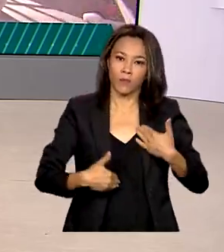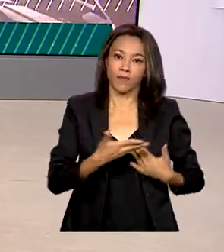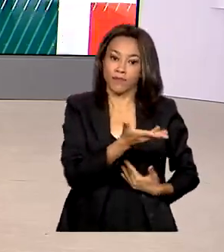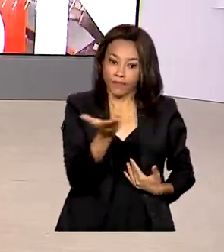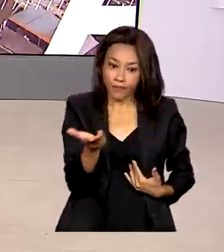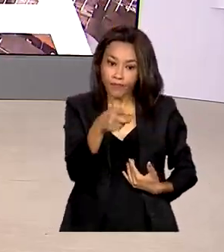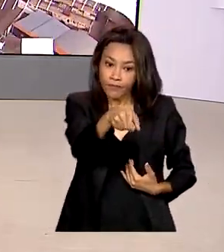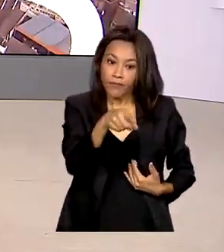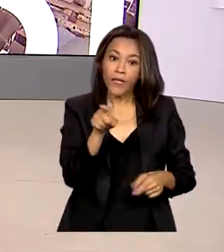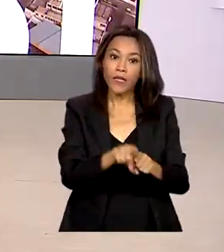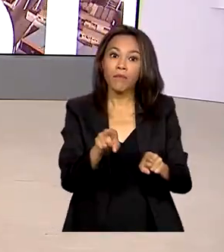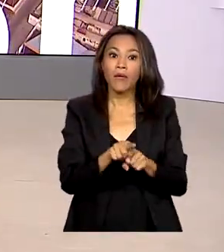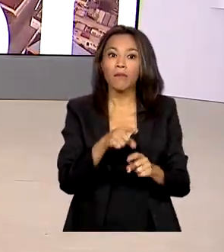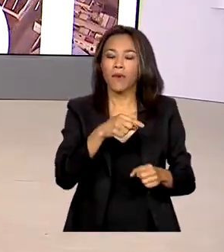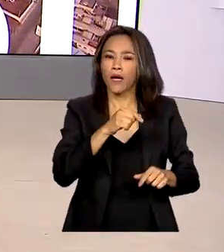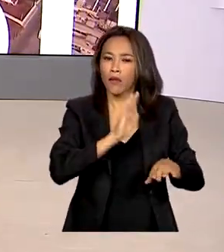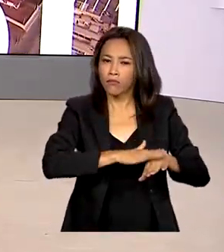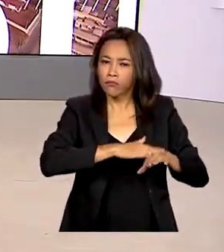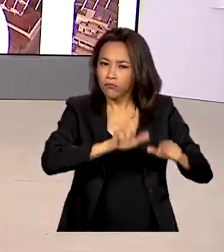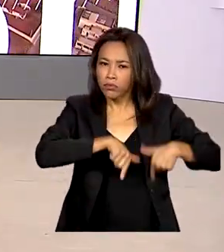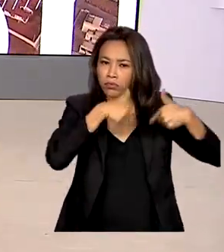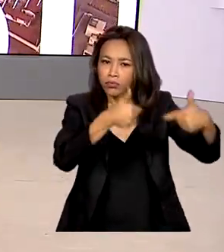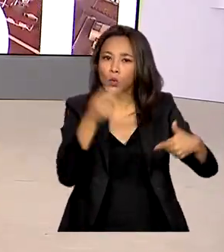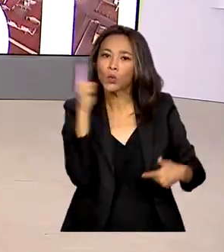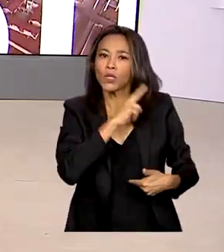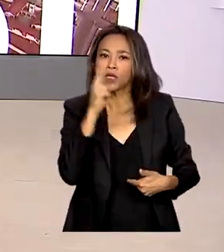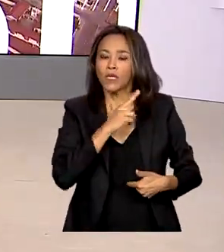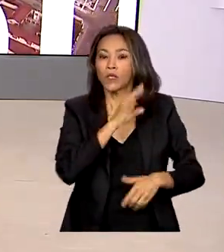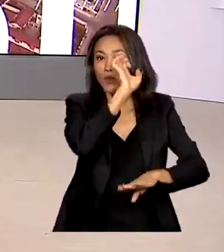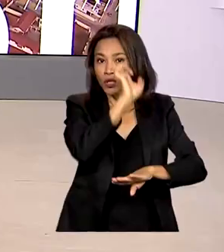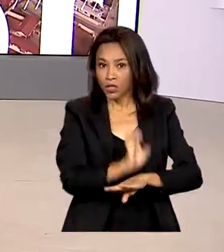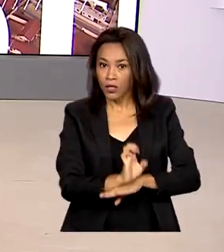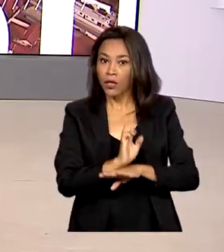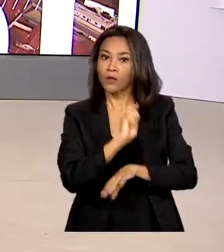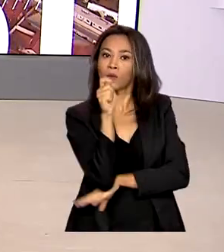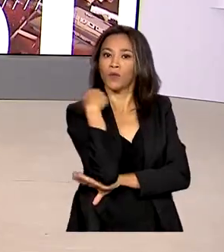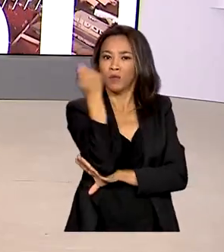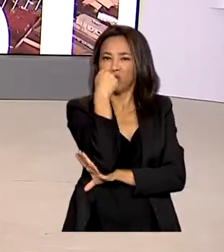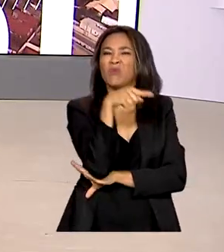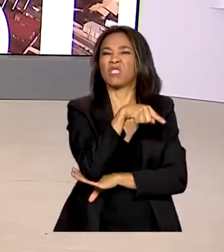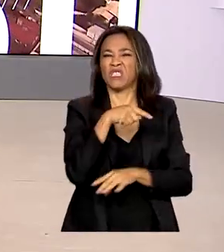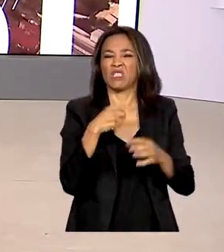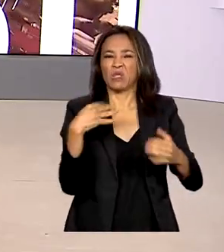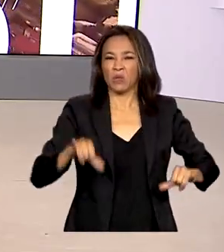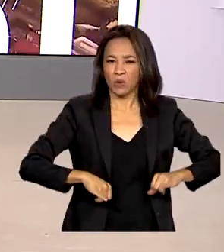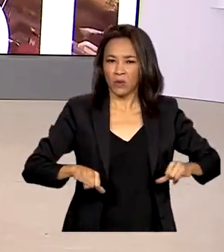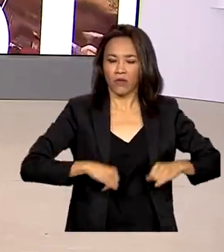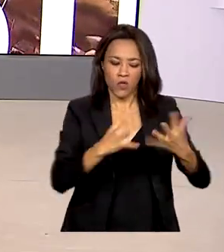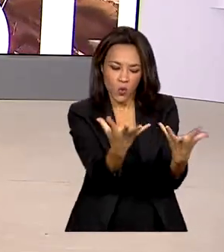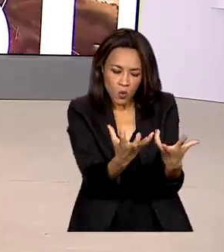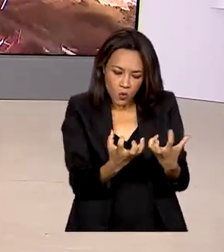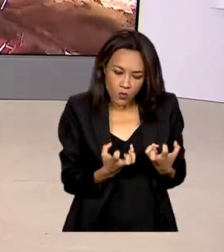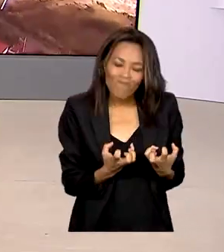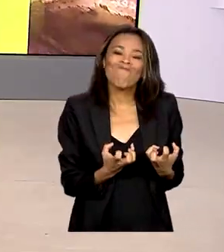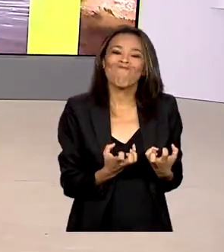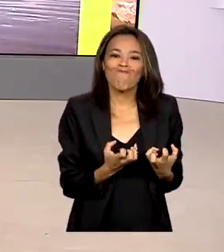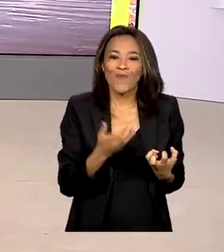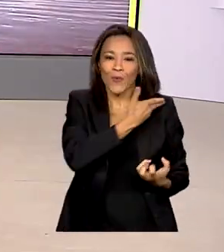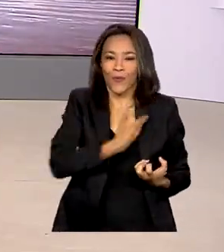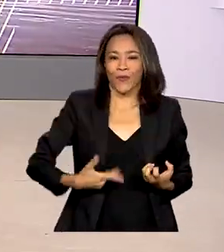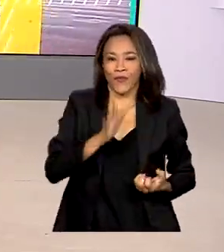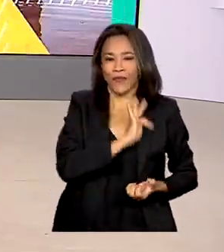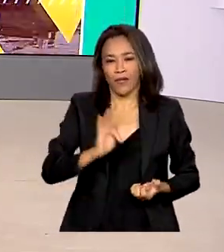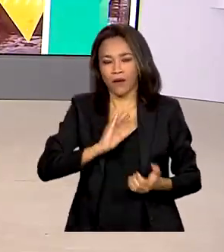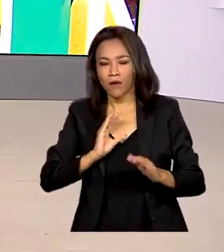As ações emergenciais no Rio Grande do Sul, que sofre com a estiagem, o governo federal anunciou 430